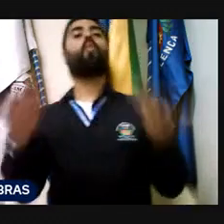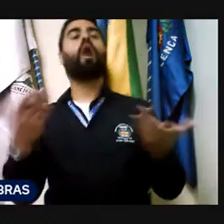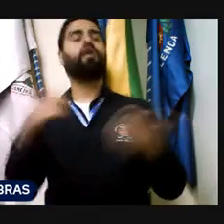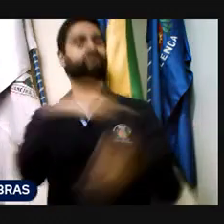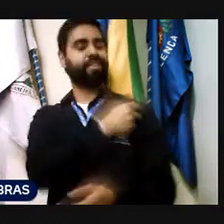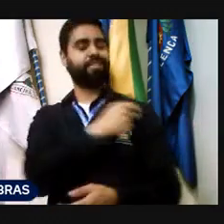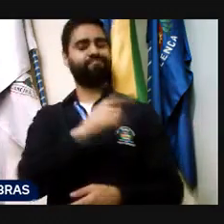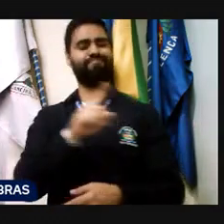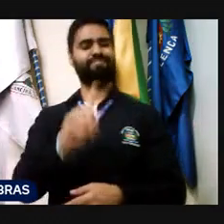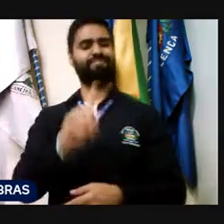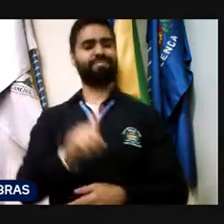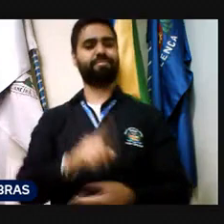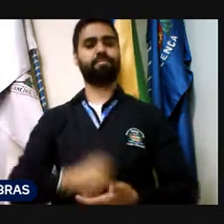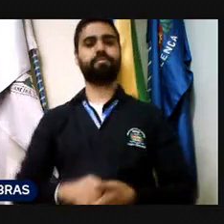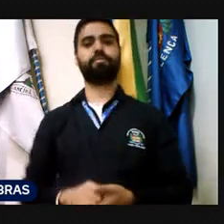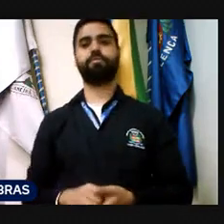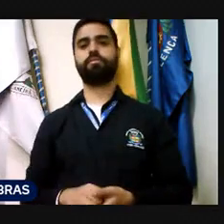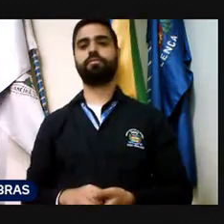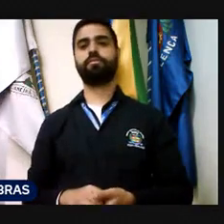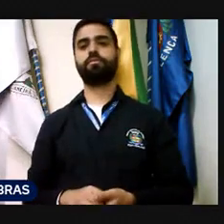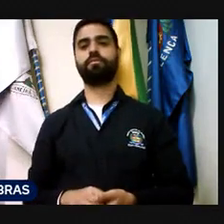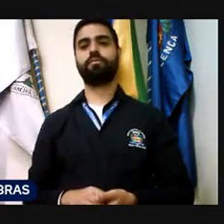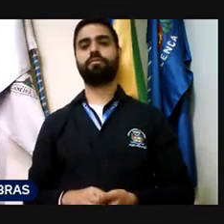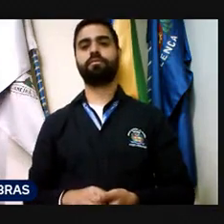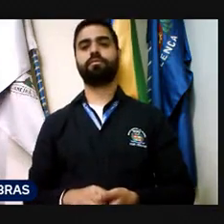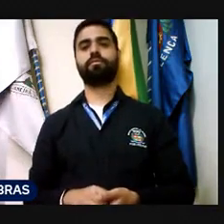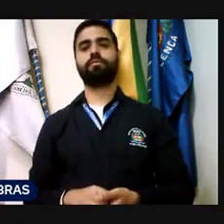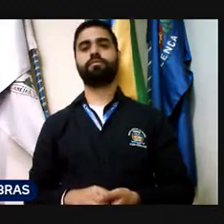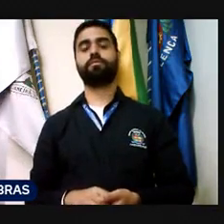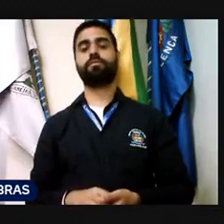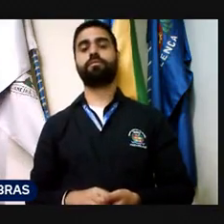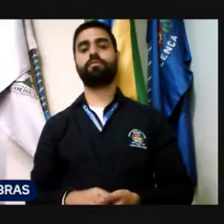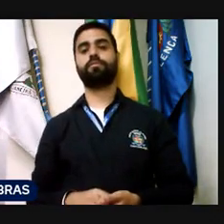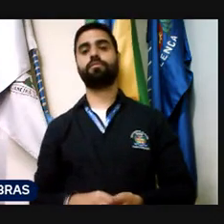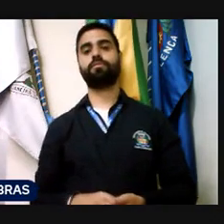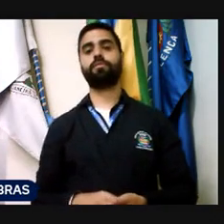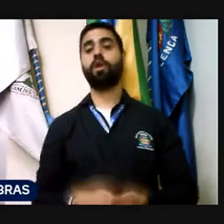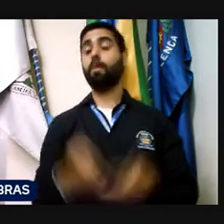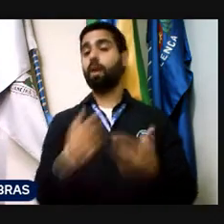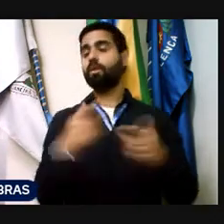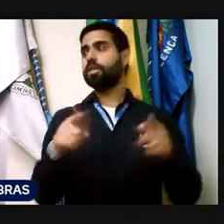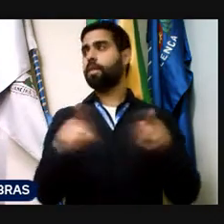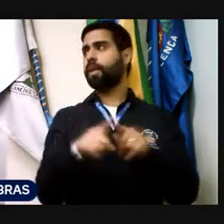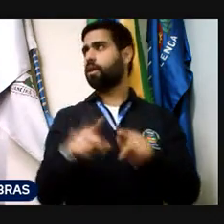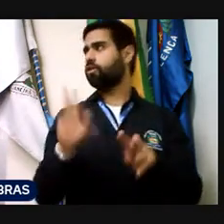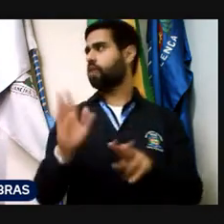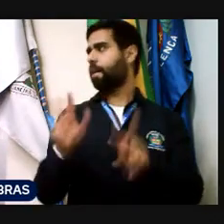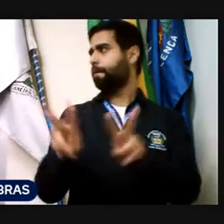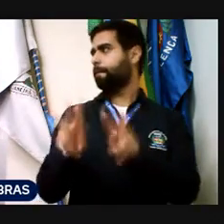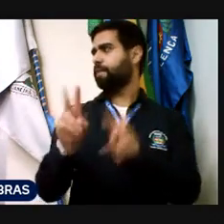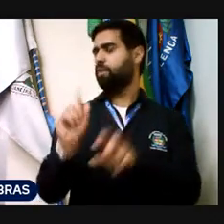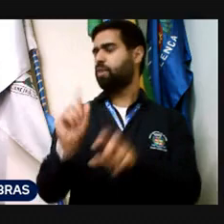tomar. Então, esse aviso eu deixo para vocês. Uma outra coisa também que eu